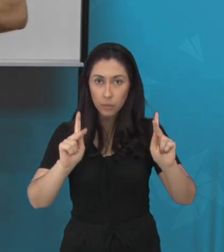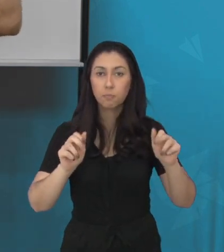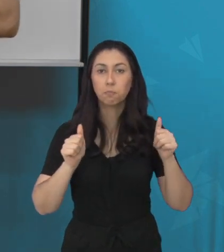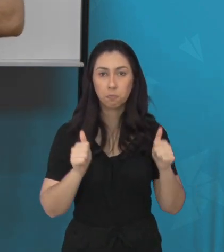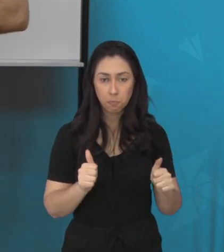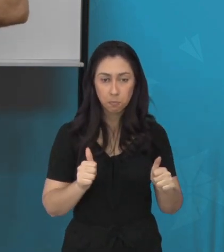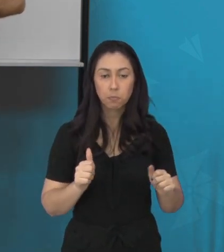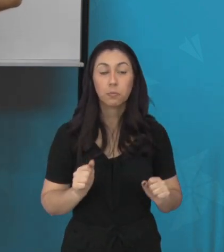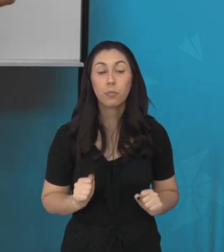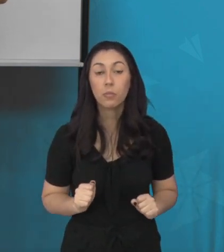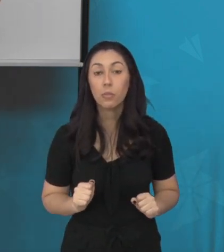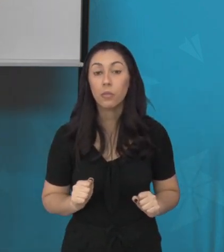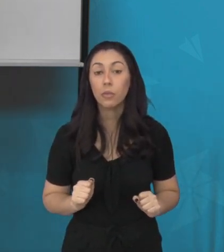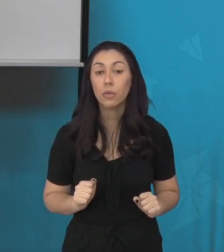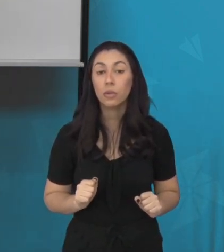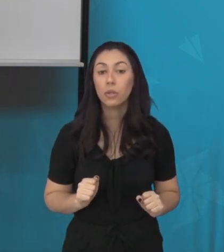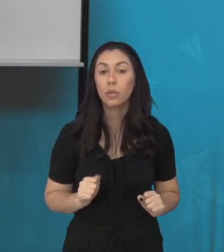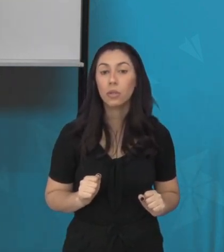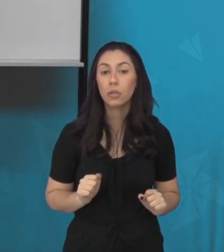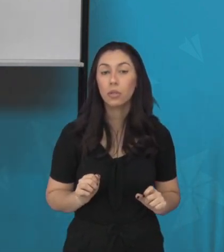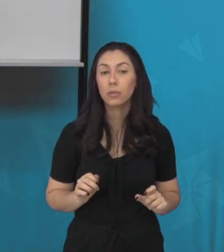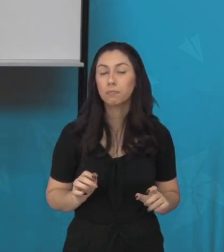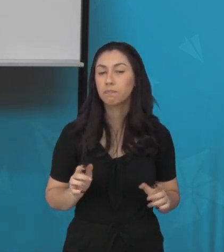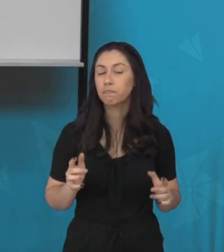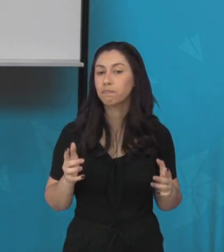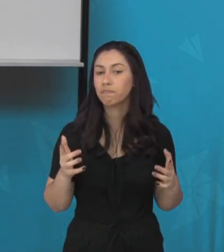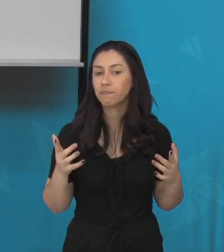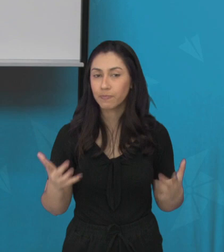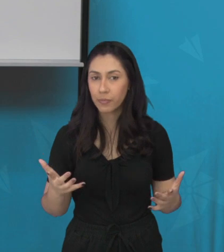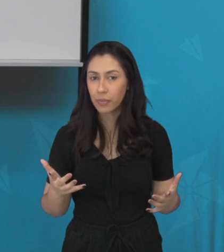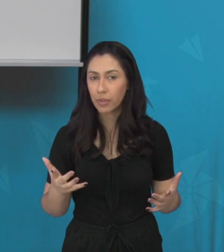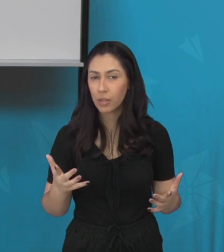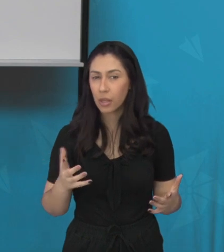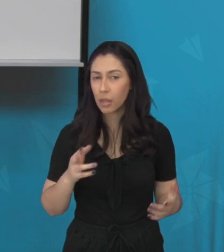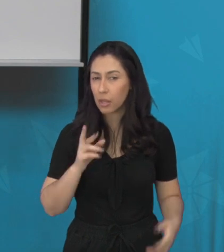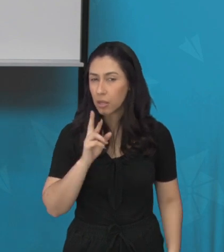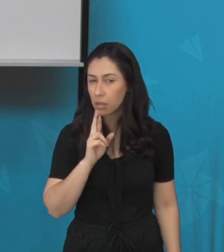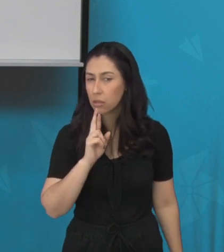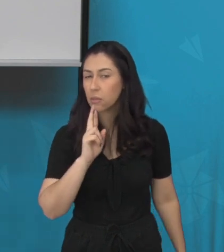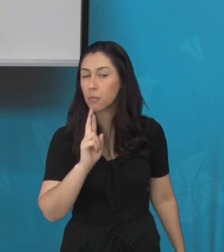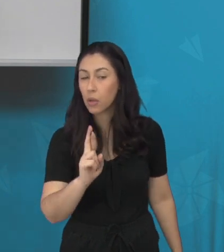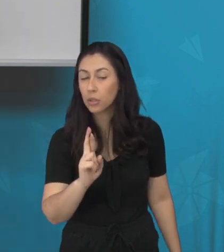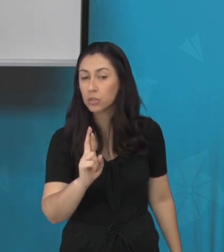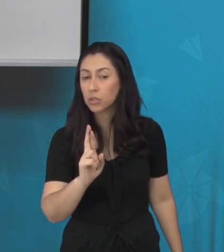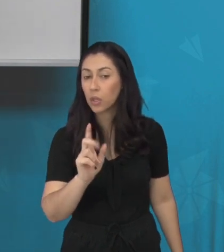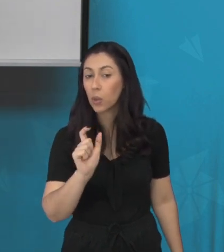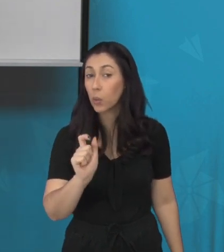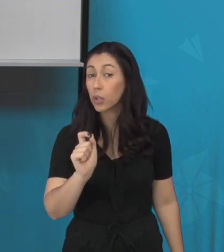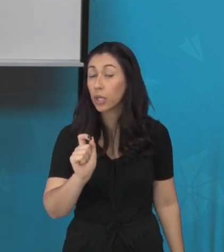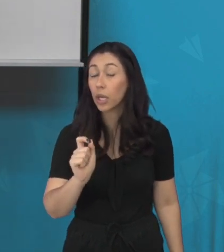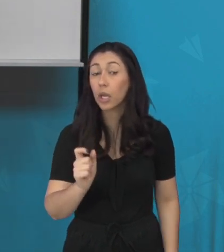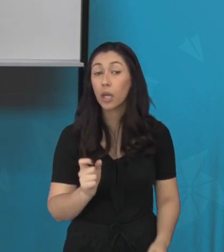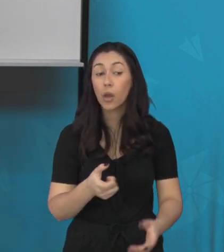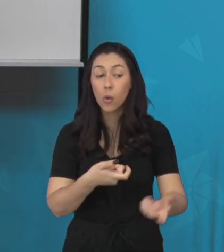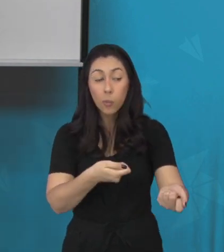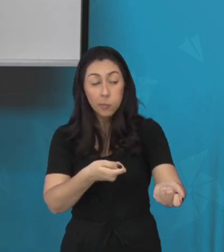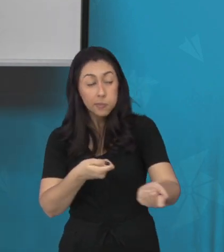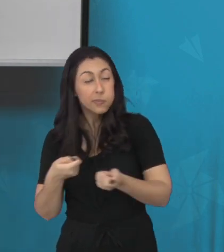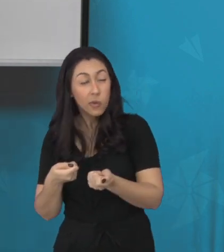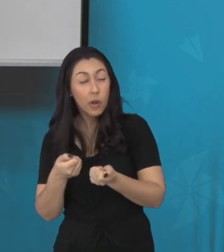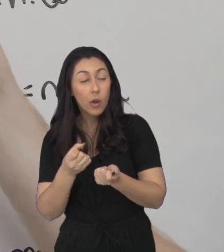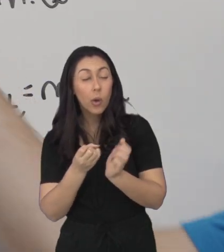Beleza? A resposta aqui, a resposta dessa questão é a tração,